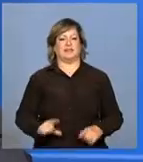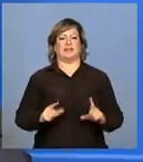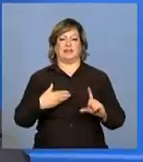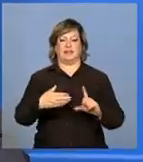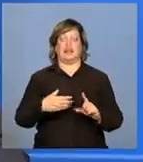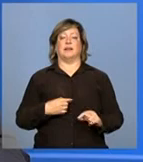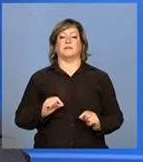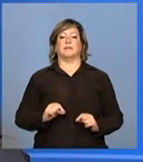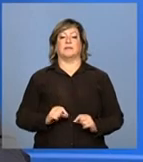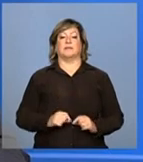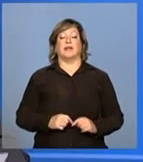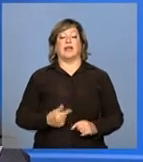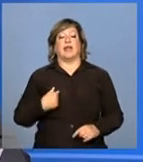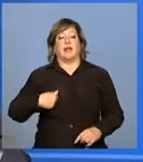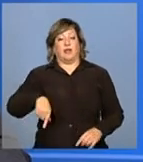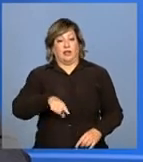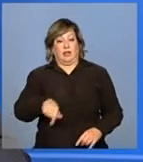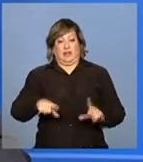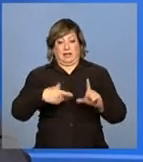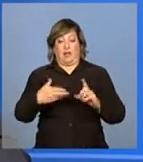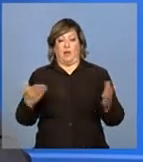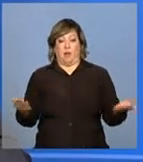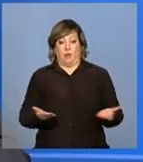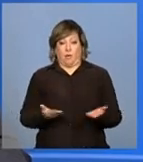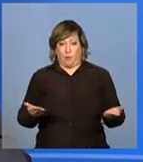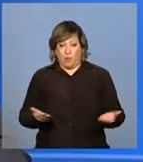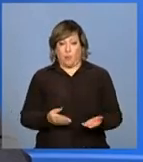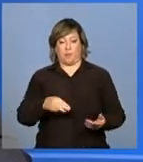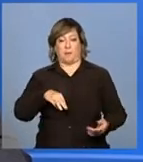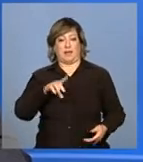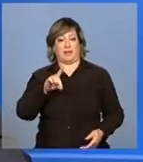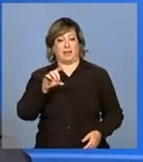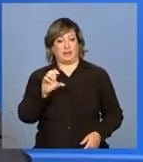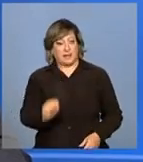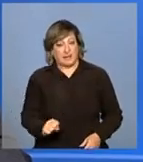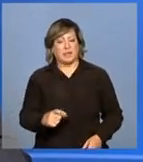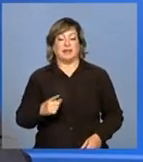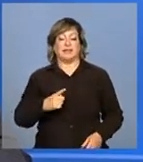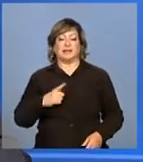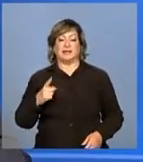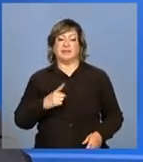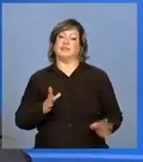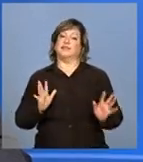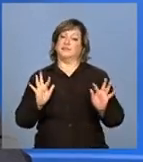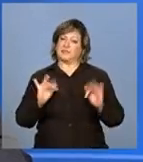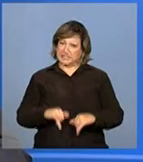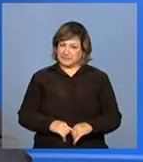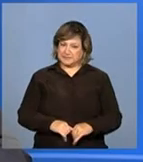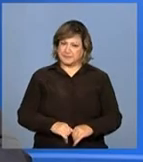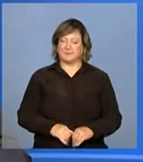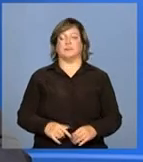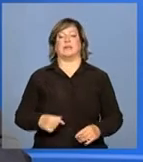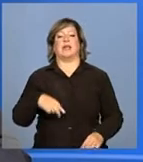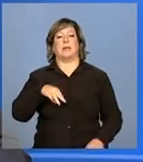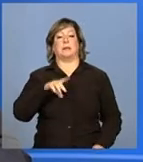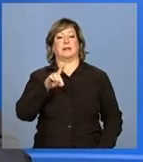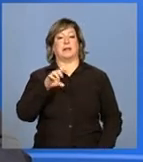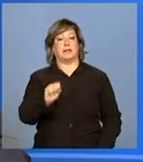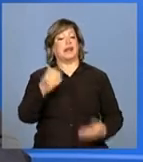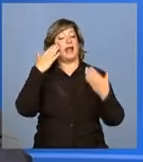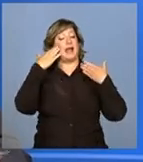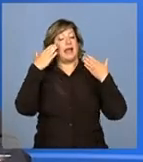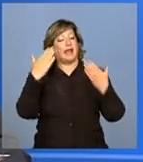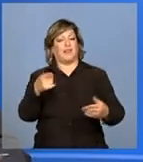e a nossa teleconferência do Ministério do Desenvolvimento Social e combate à fome está chegando ao fim o MDS